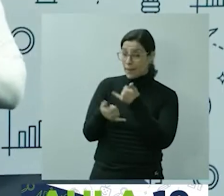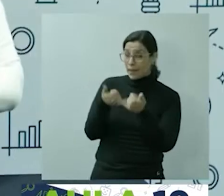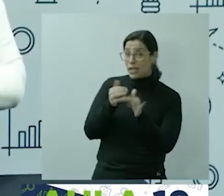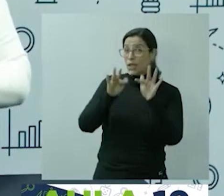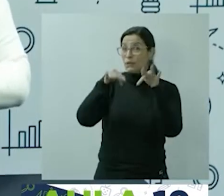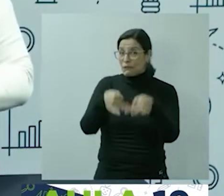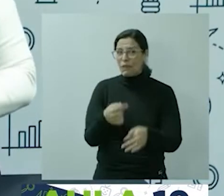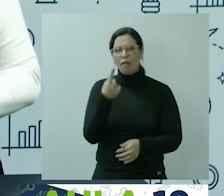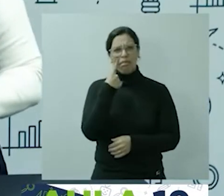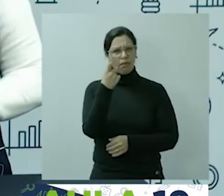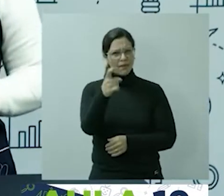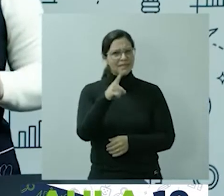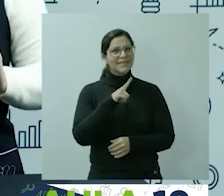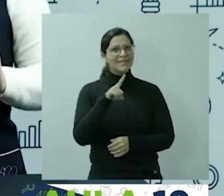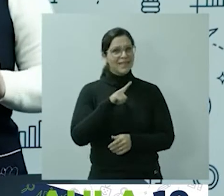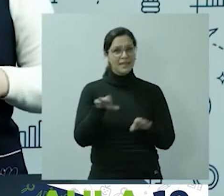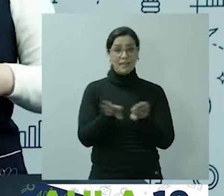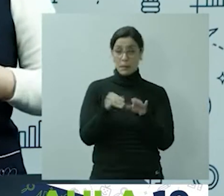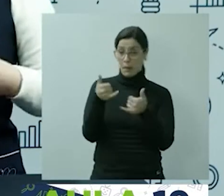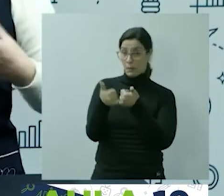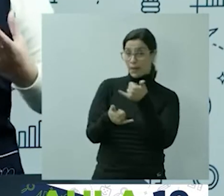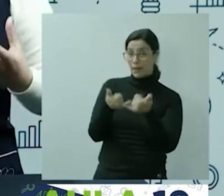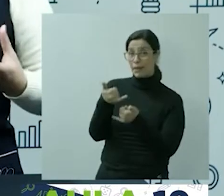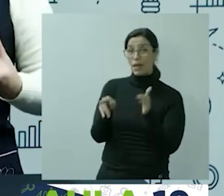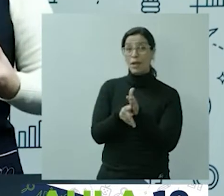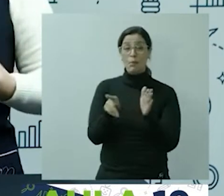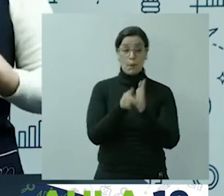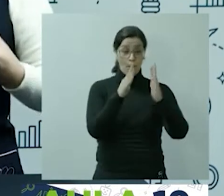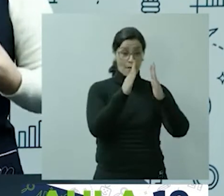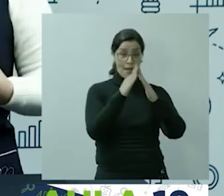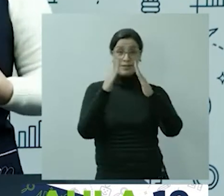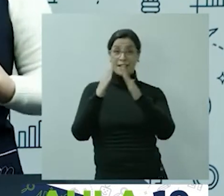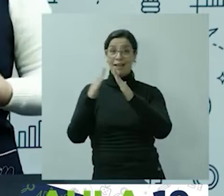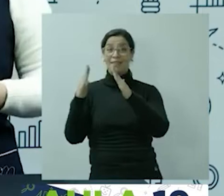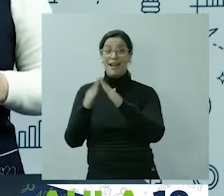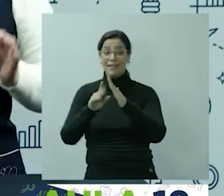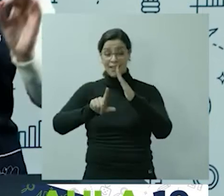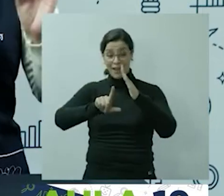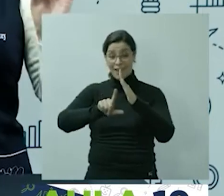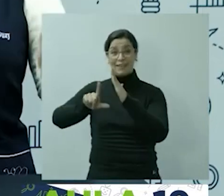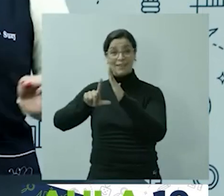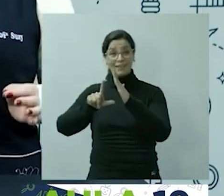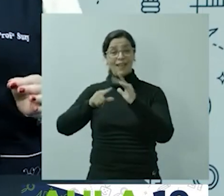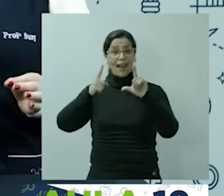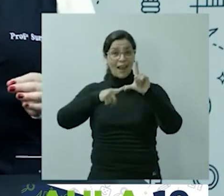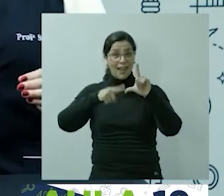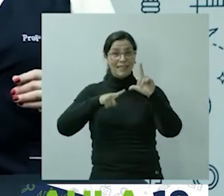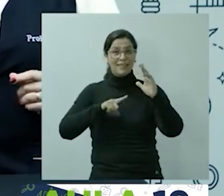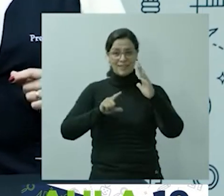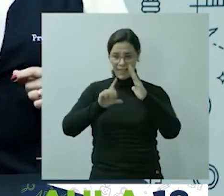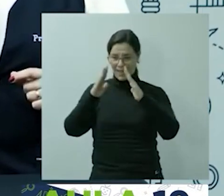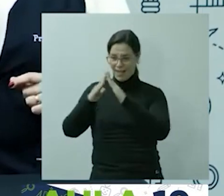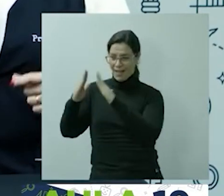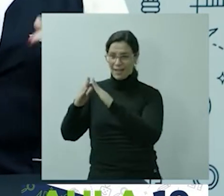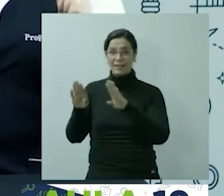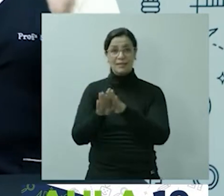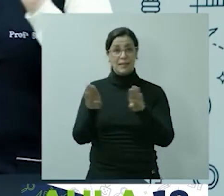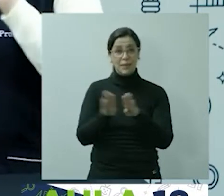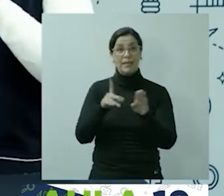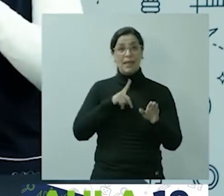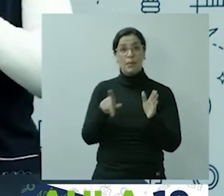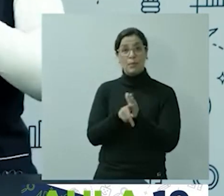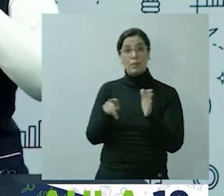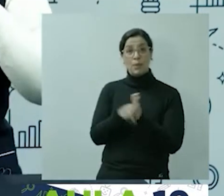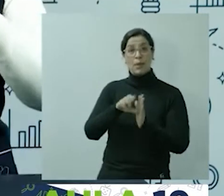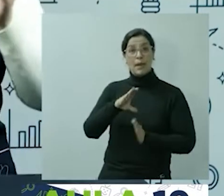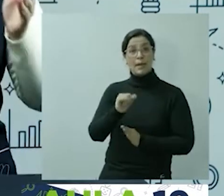final muito interessante, que era o jogo das casinhas, do alfabeto. Então, assim como na história do Cacoete, que